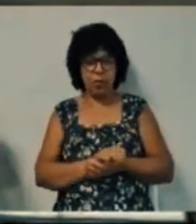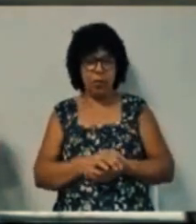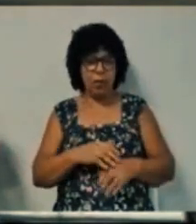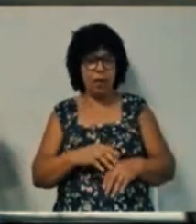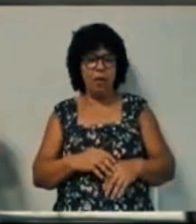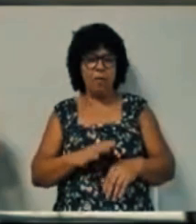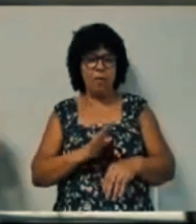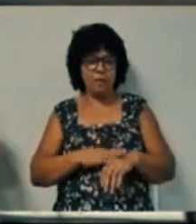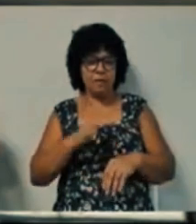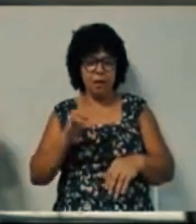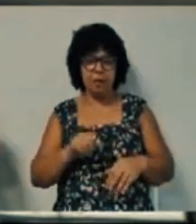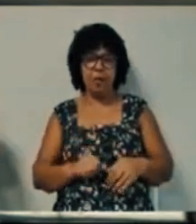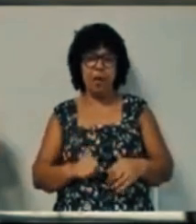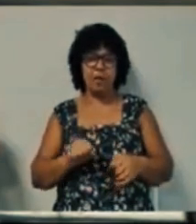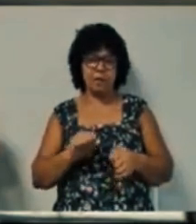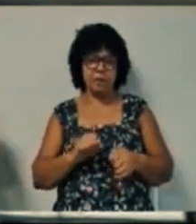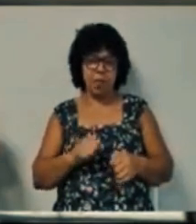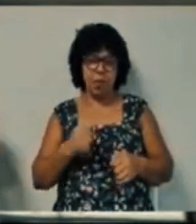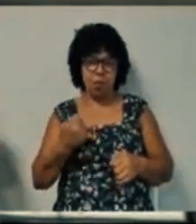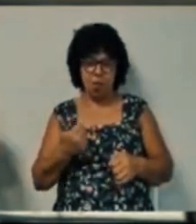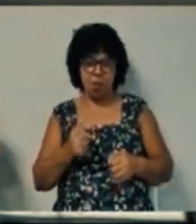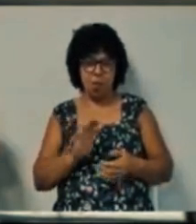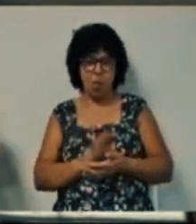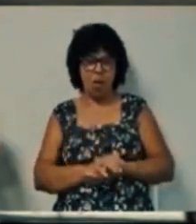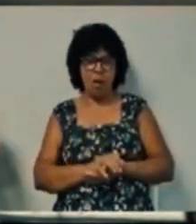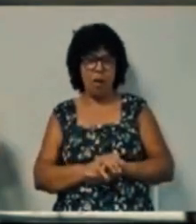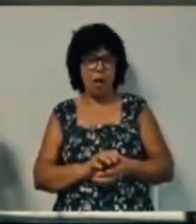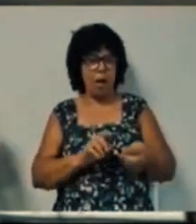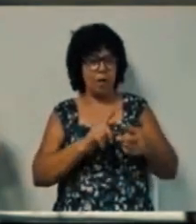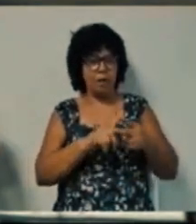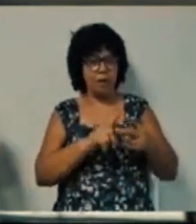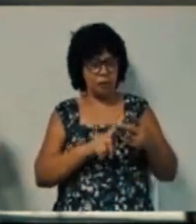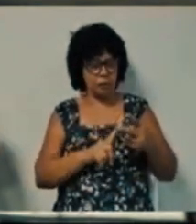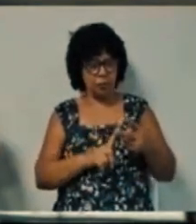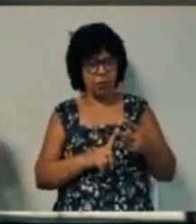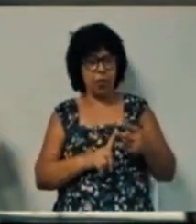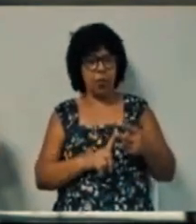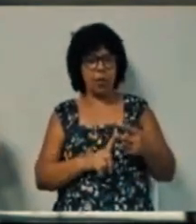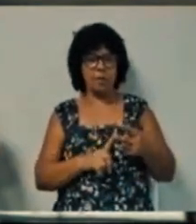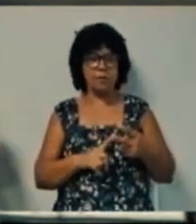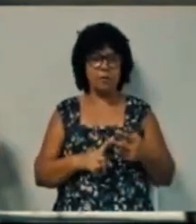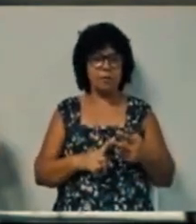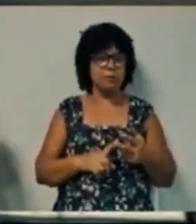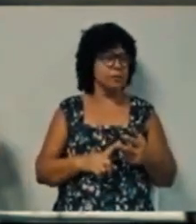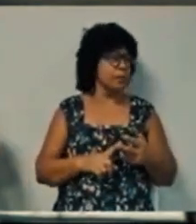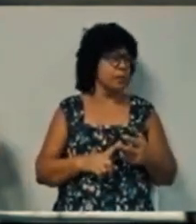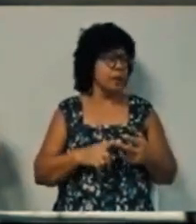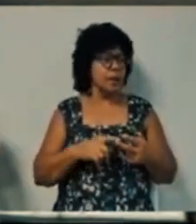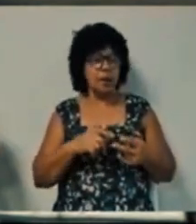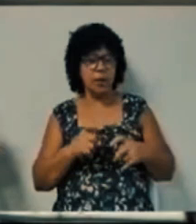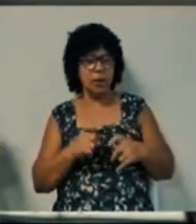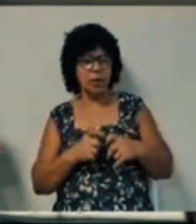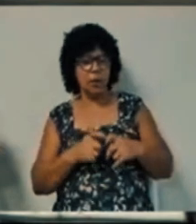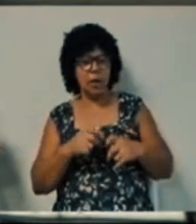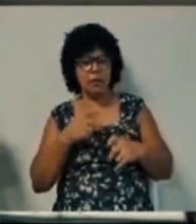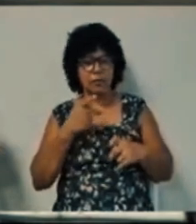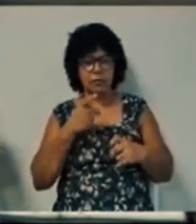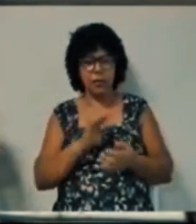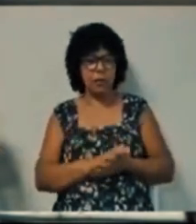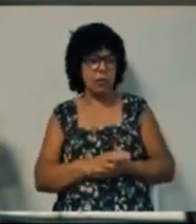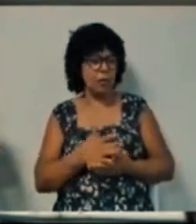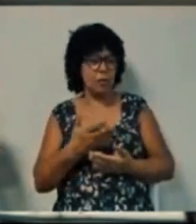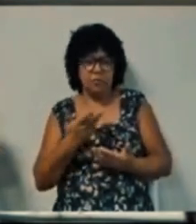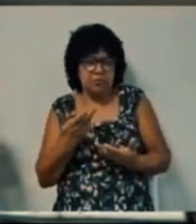uma. Fez mais uma, veio as duas novas e a antiga. Ele dizia, dona Cátia, eu nem sei o que dizer